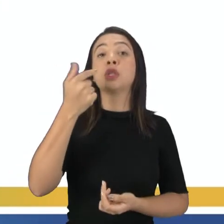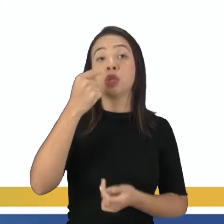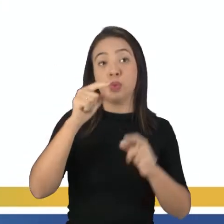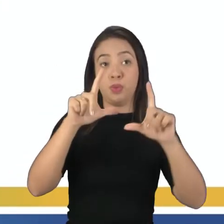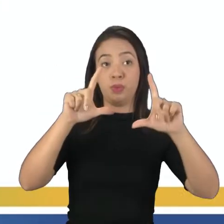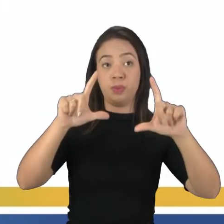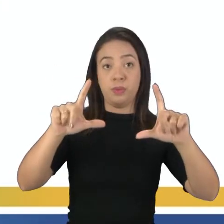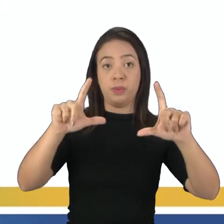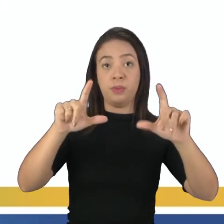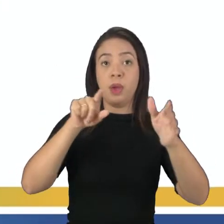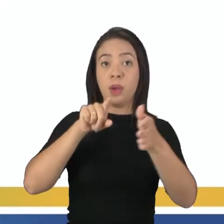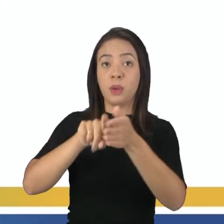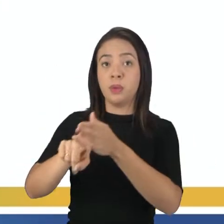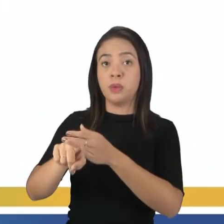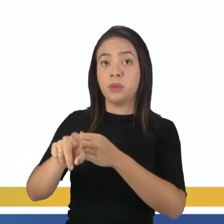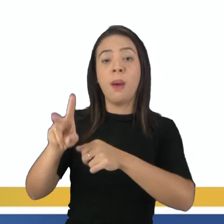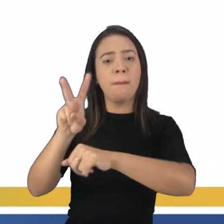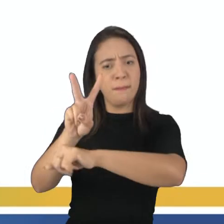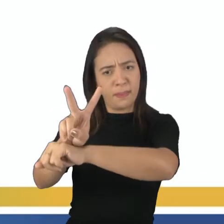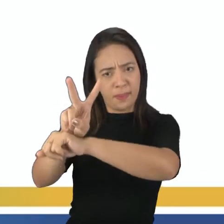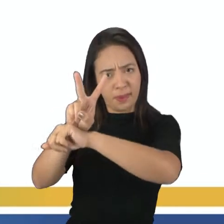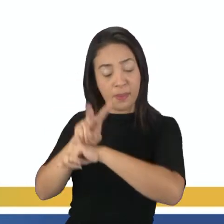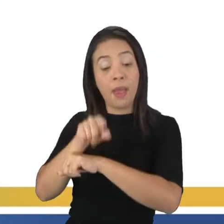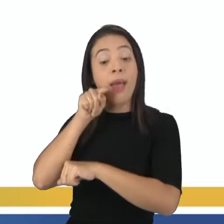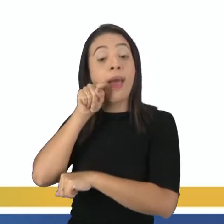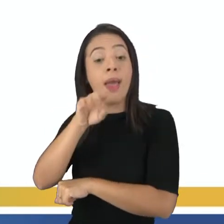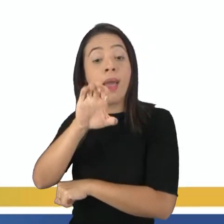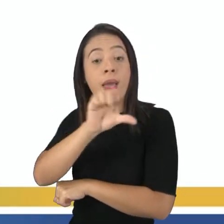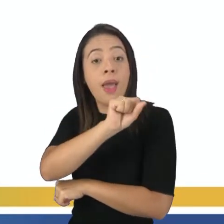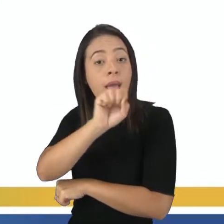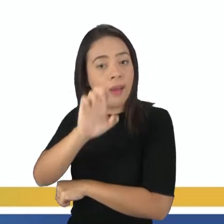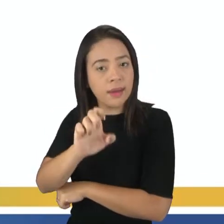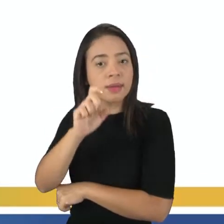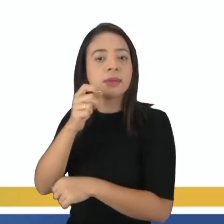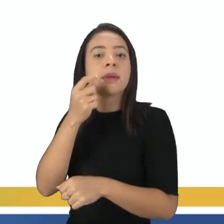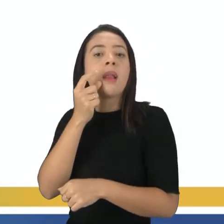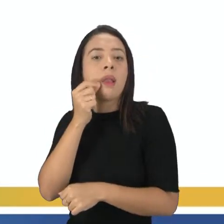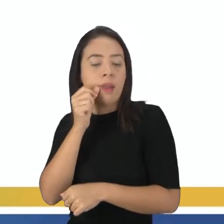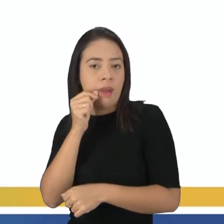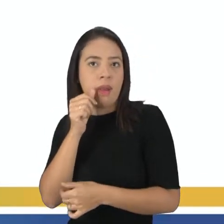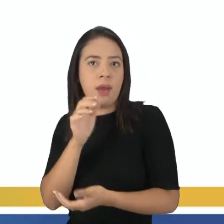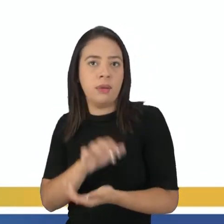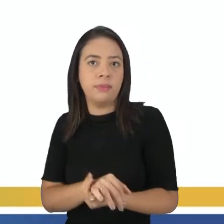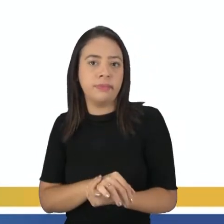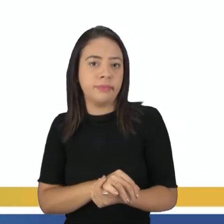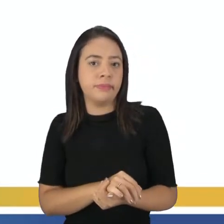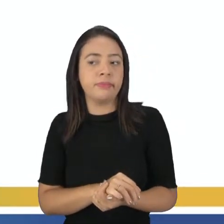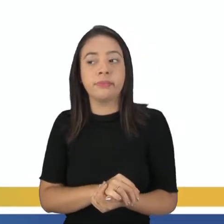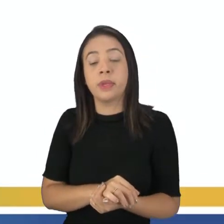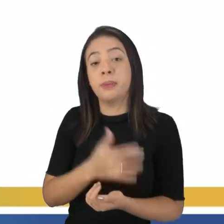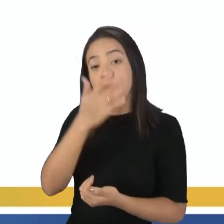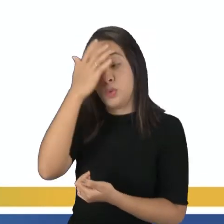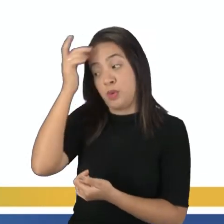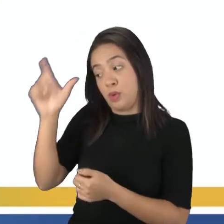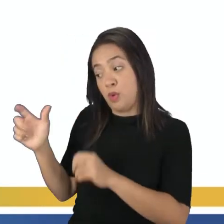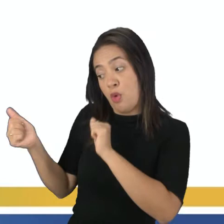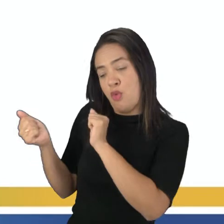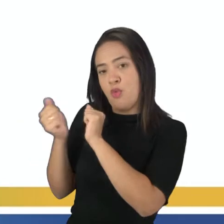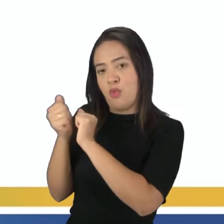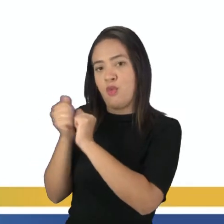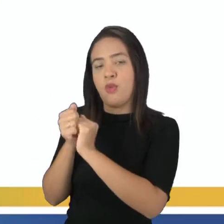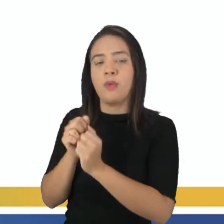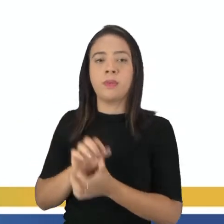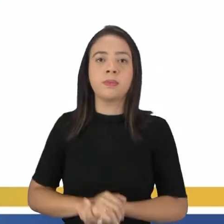a personagem pergunta: me empresta esse lápis? Se referindo ao lápis do personagem ao seu lado, com quem ela